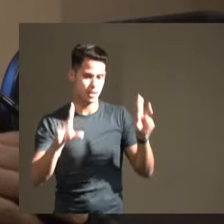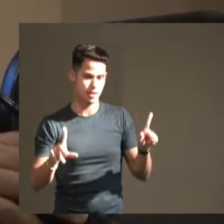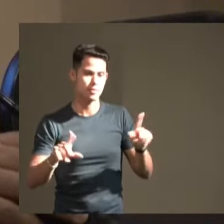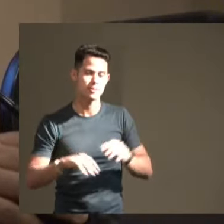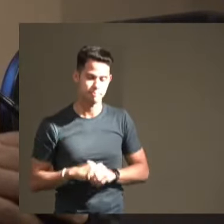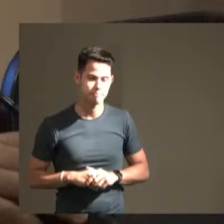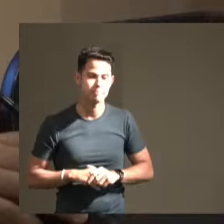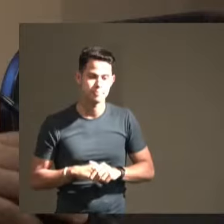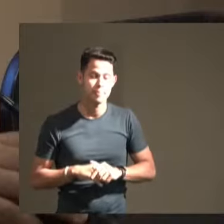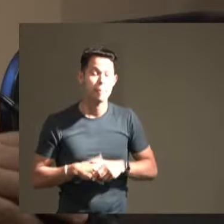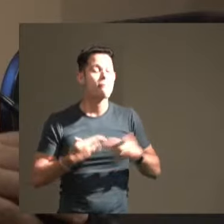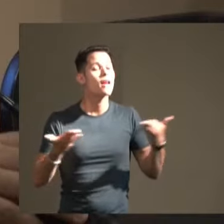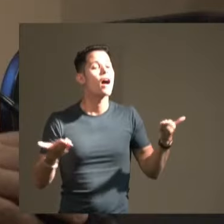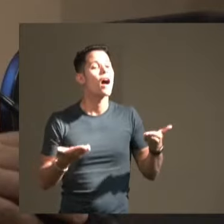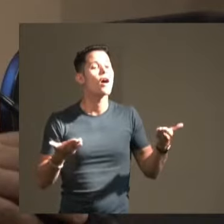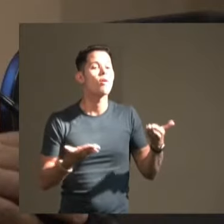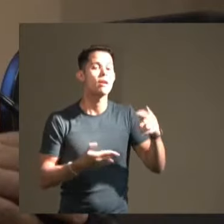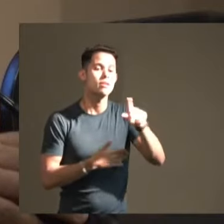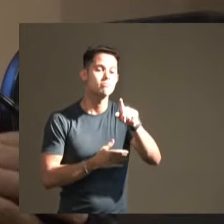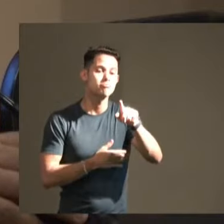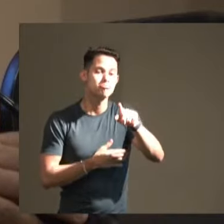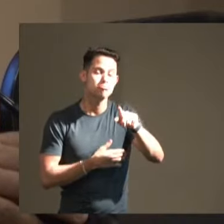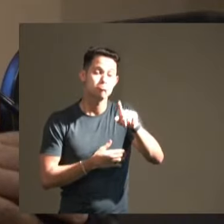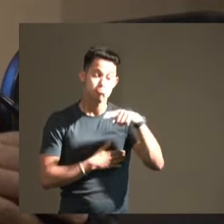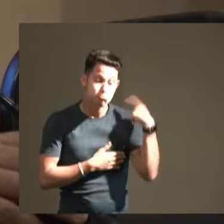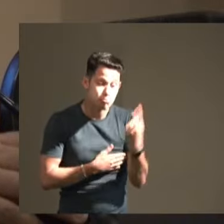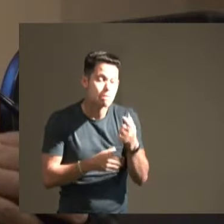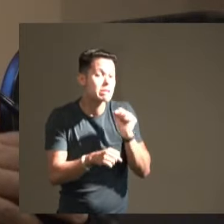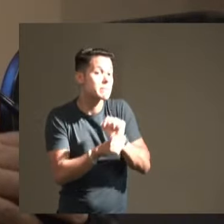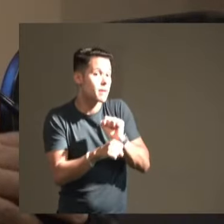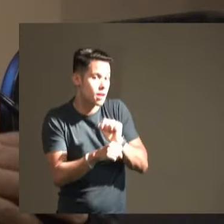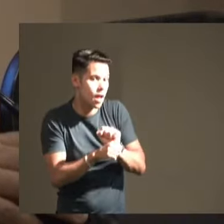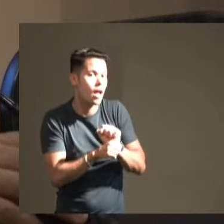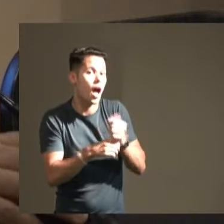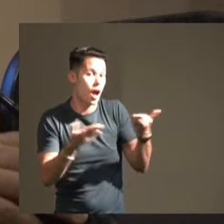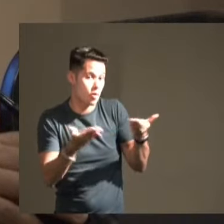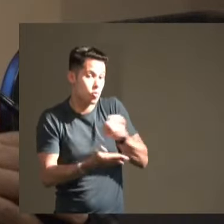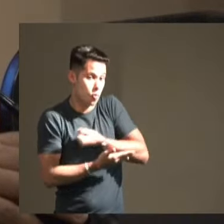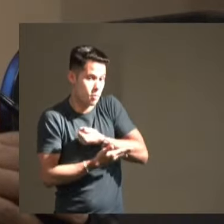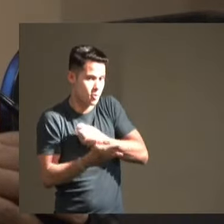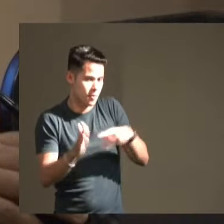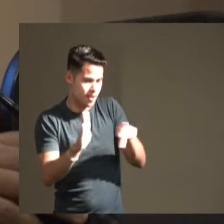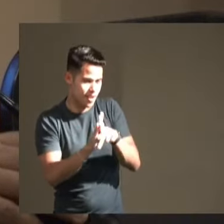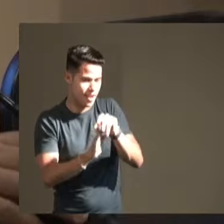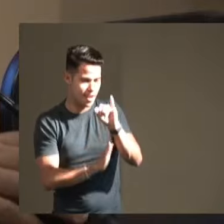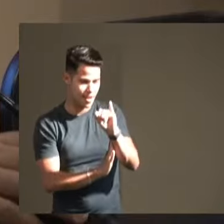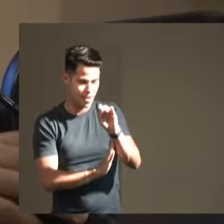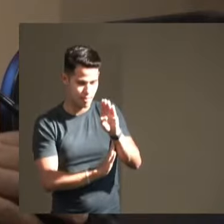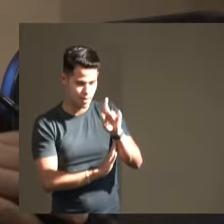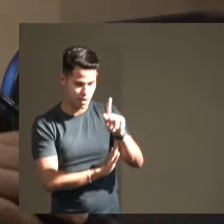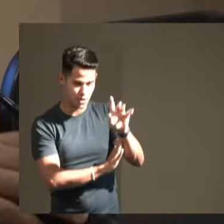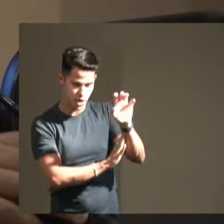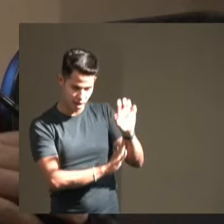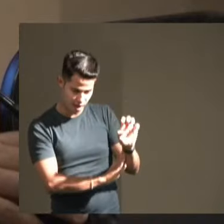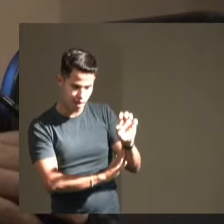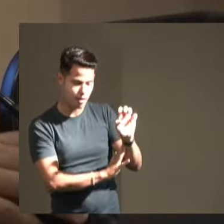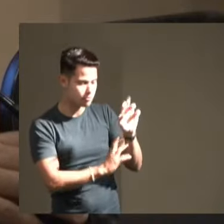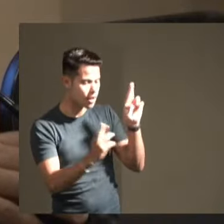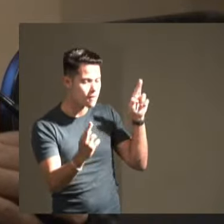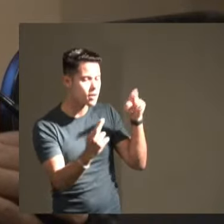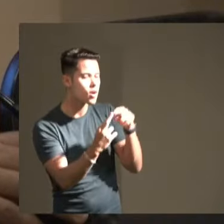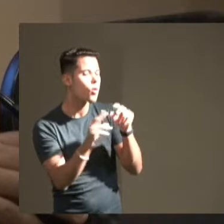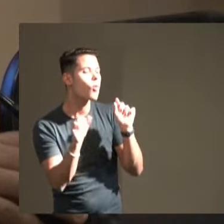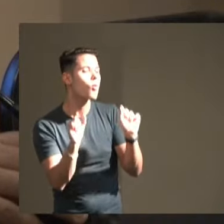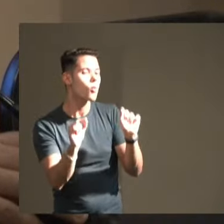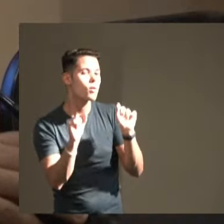Então, vamos esperar que os números que deverão ser anunciados pelo IBGE, referentes